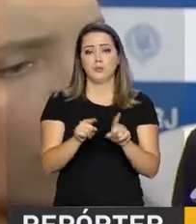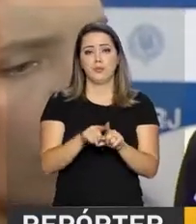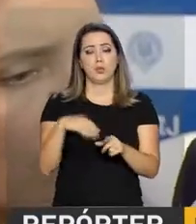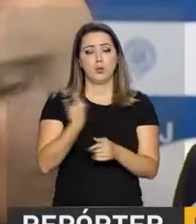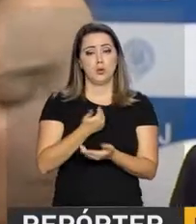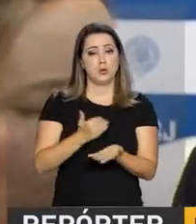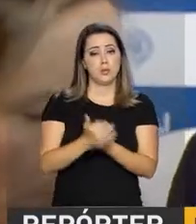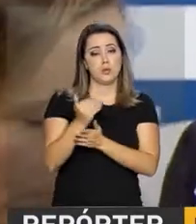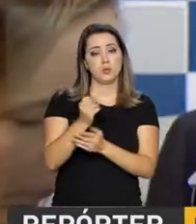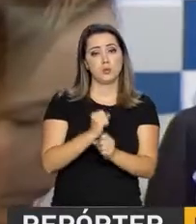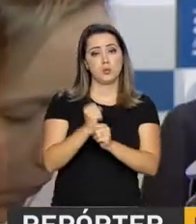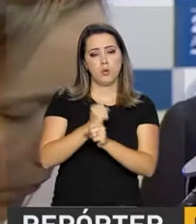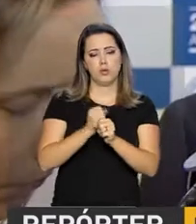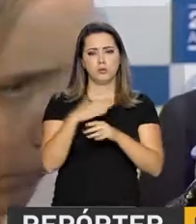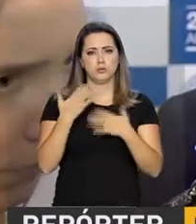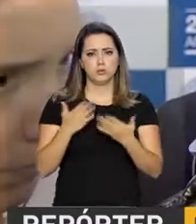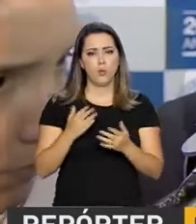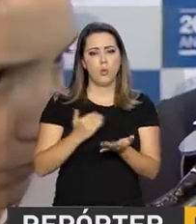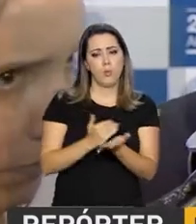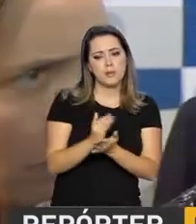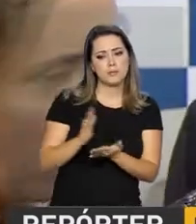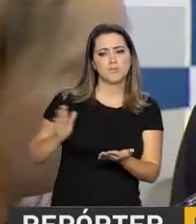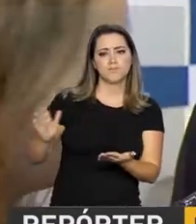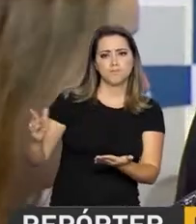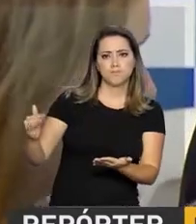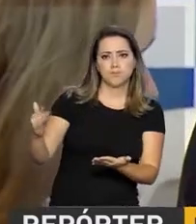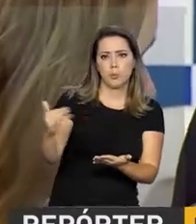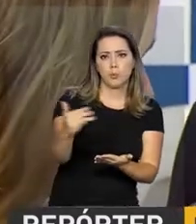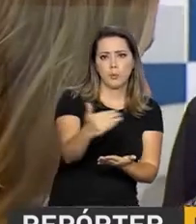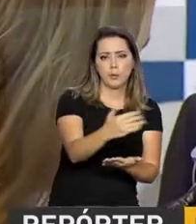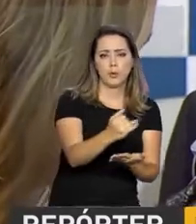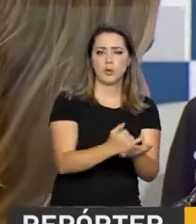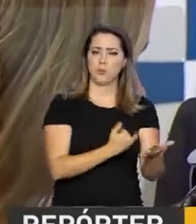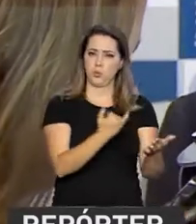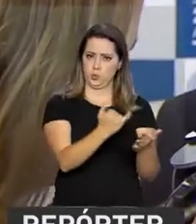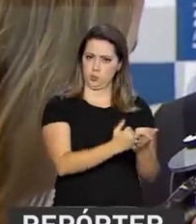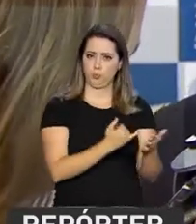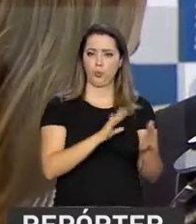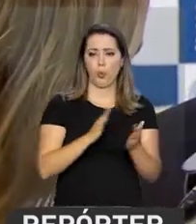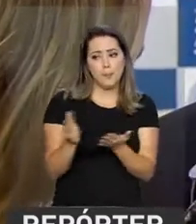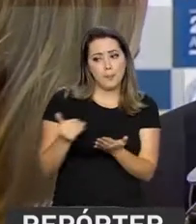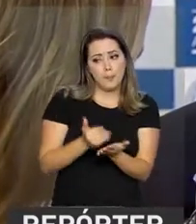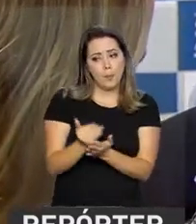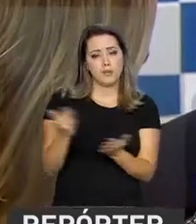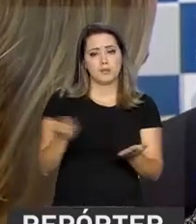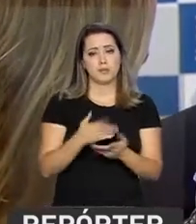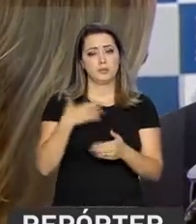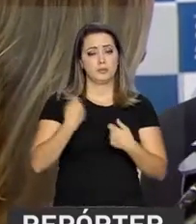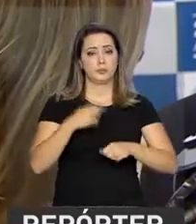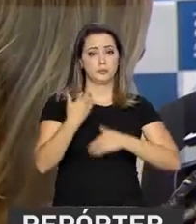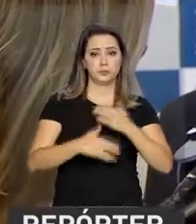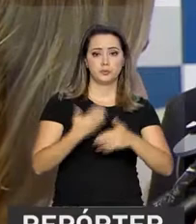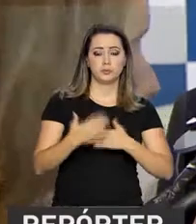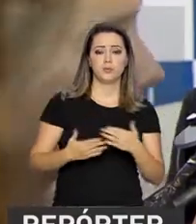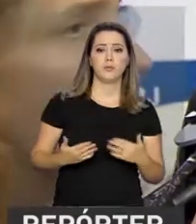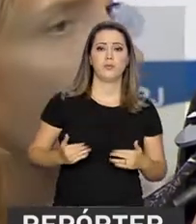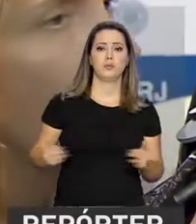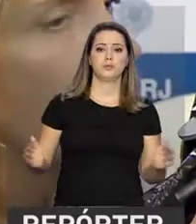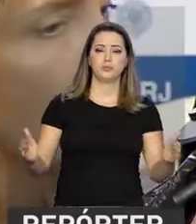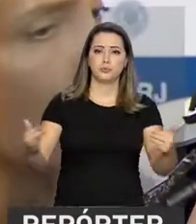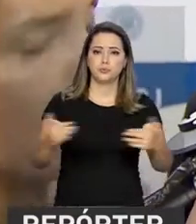ano, a arrecadação está crescendo e nós precisamos de aguardar a evolução da